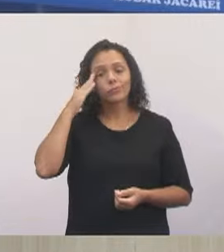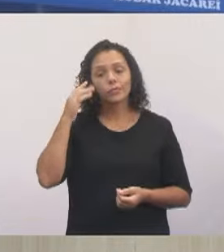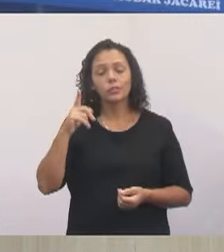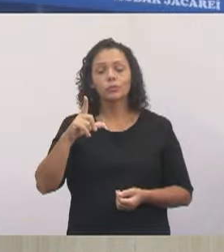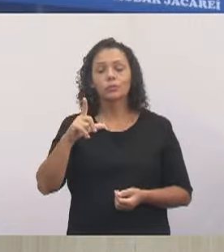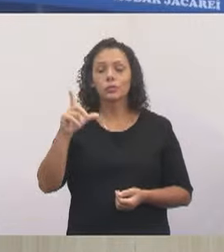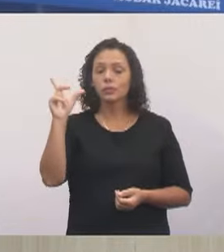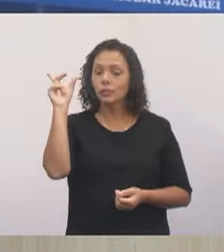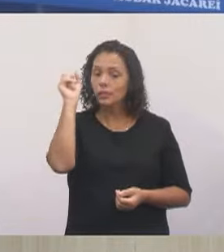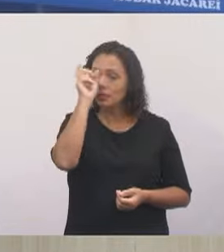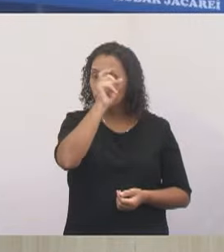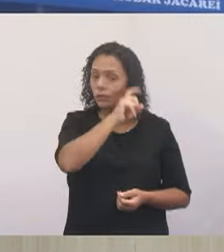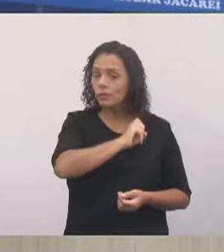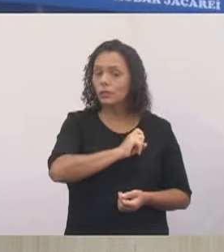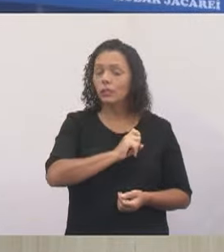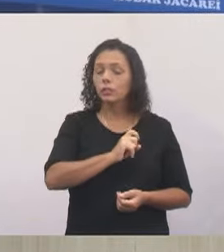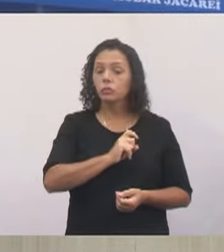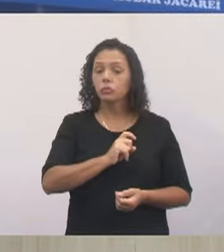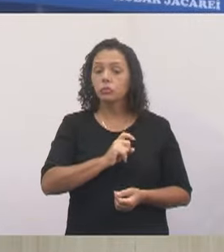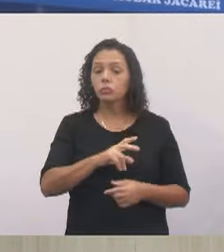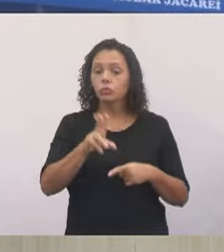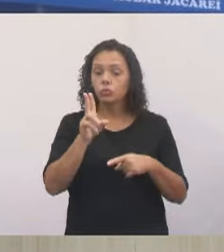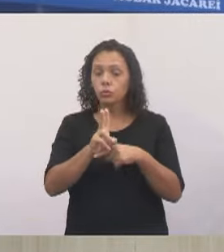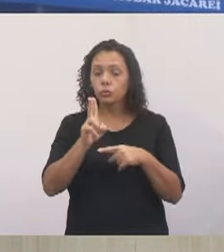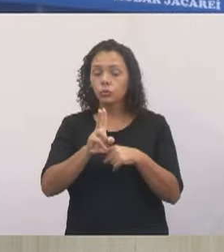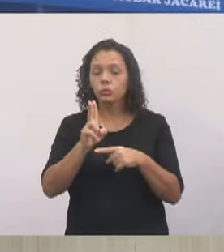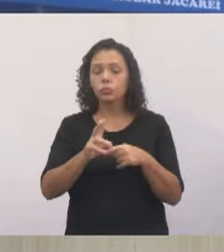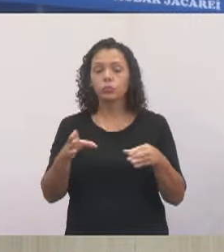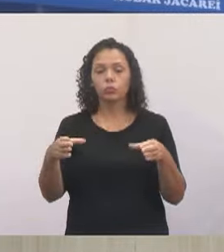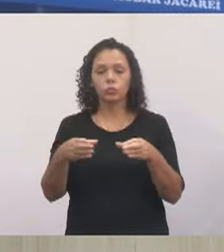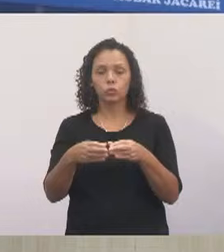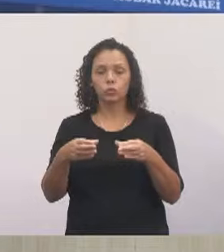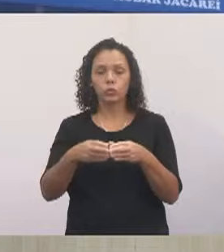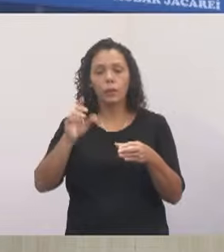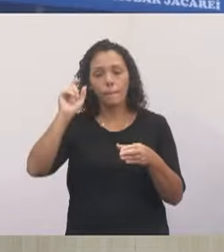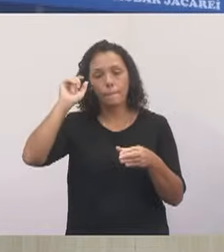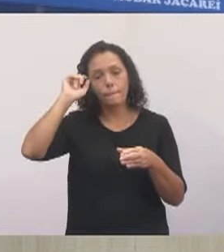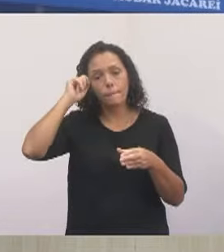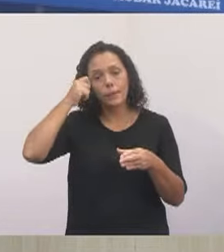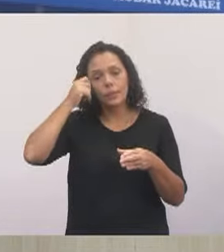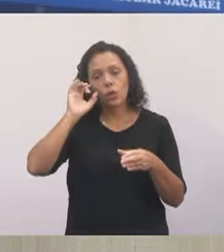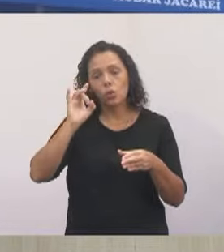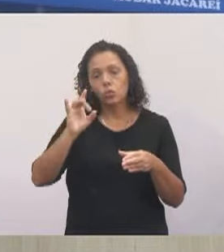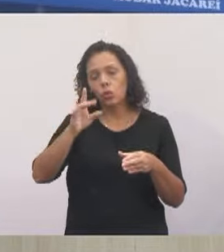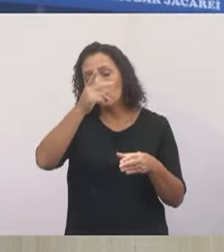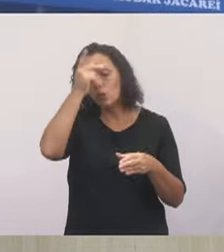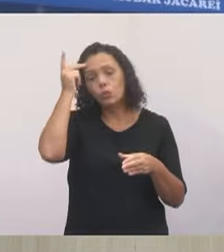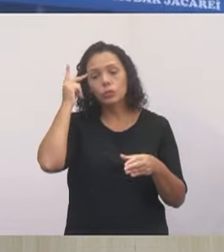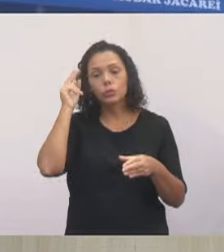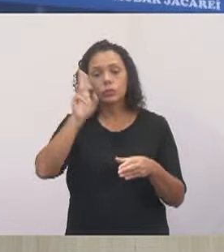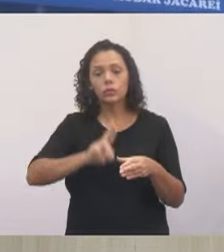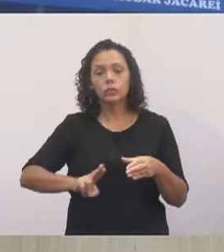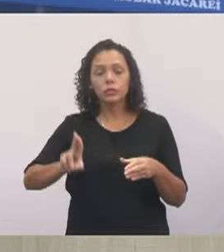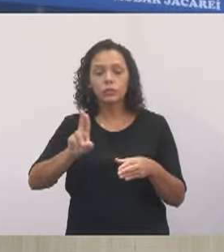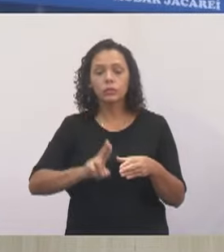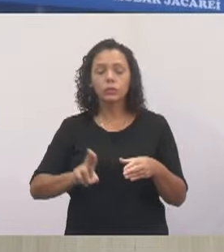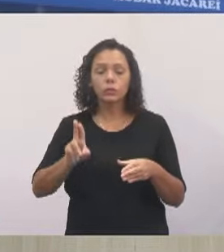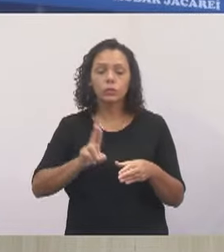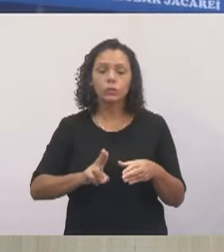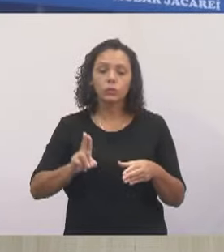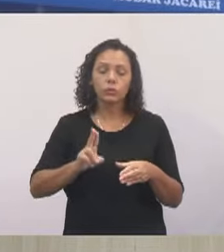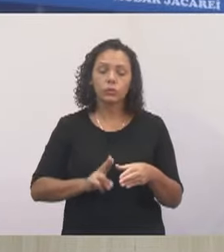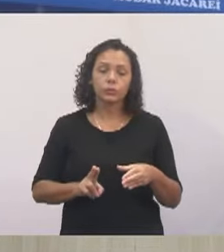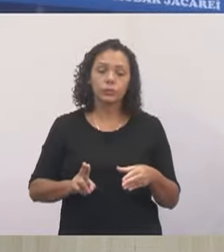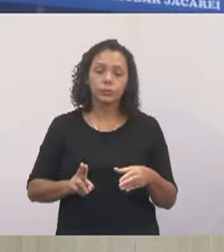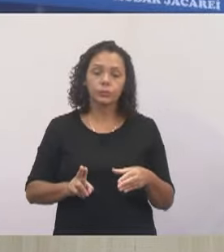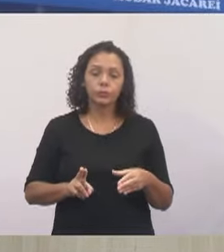dificuldade de manter aquele clube somente com os sócios que estão jogando futebol lá.